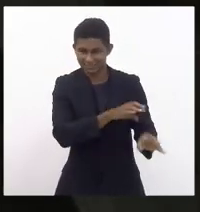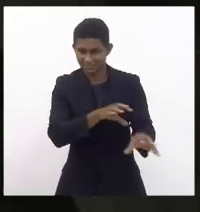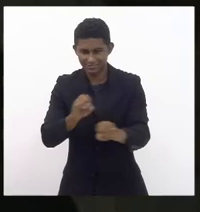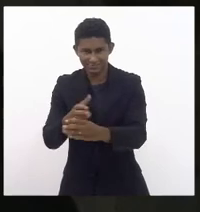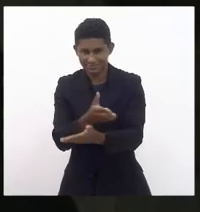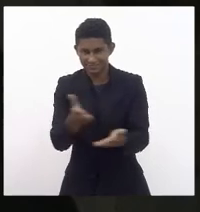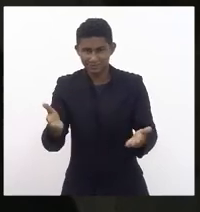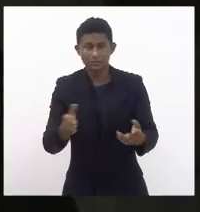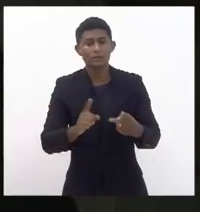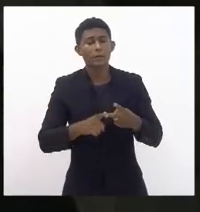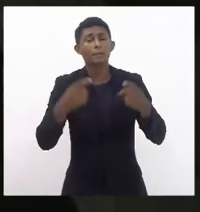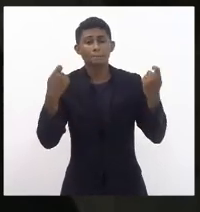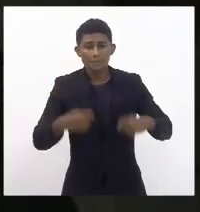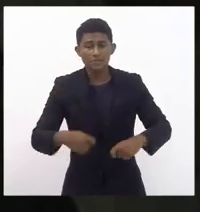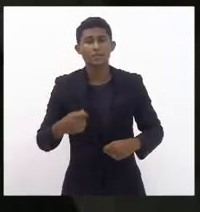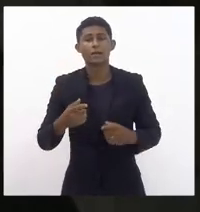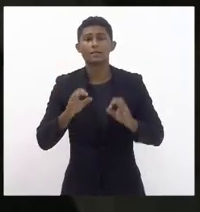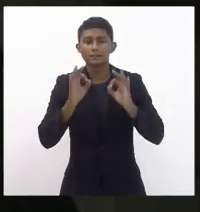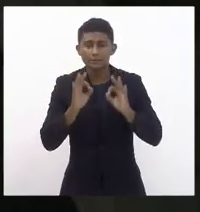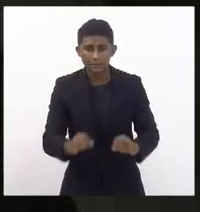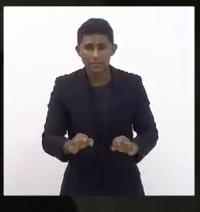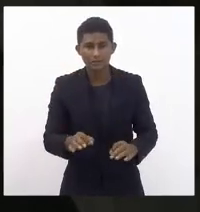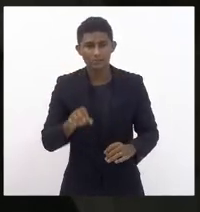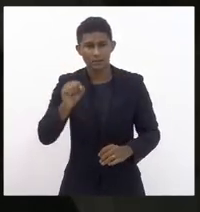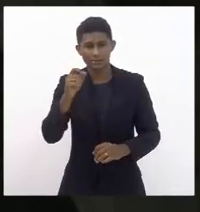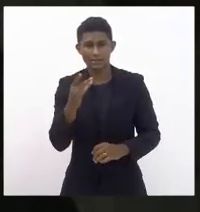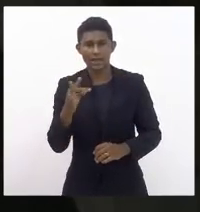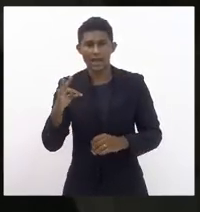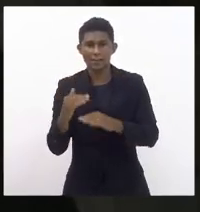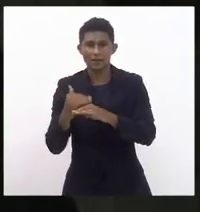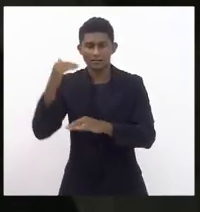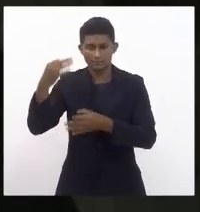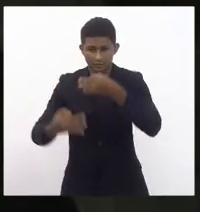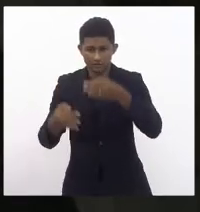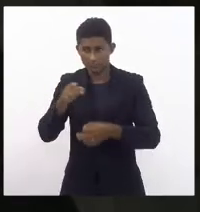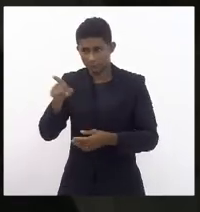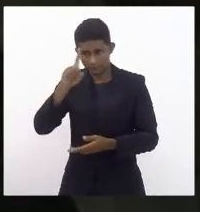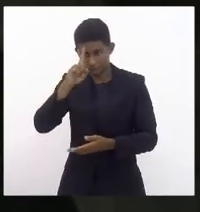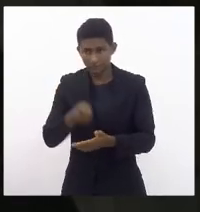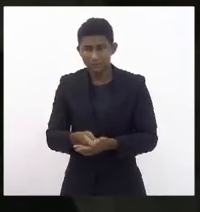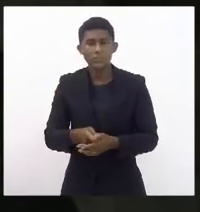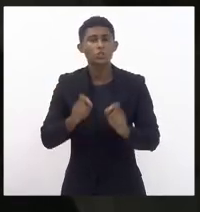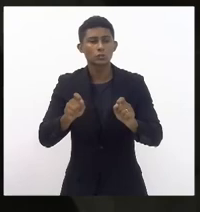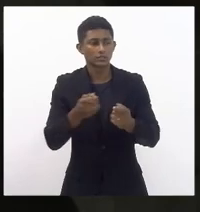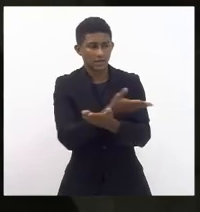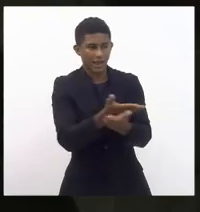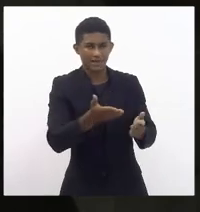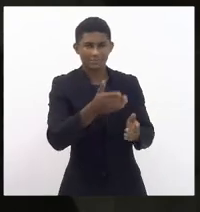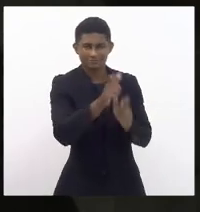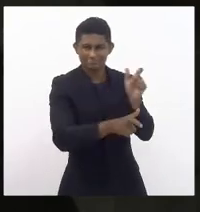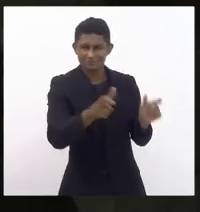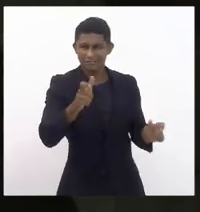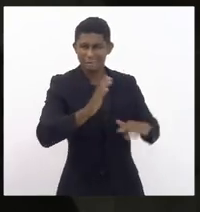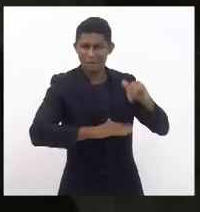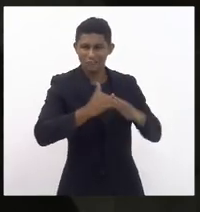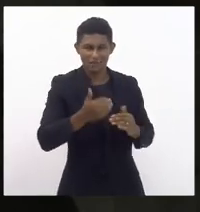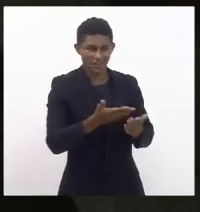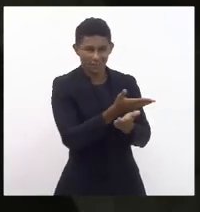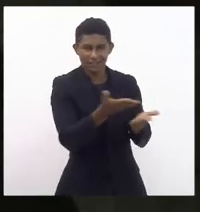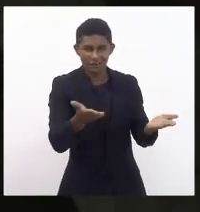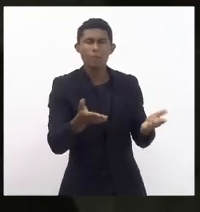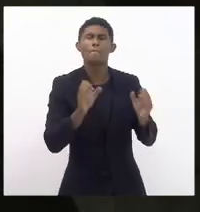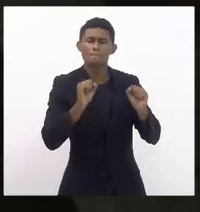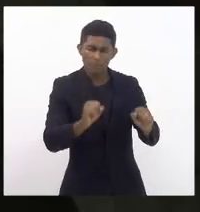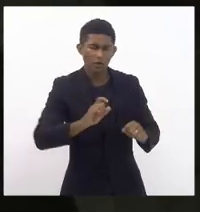é reconhecer na forma do que decidiu o Supremo Tribunal Federal é que esses esses profissionais Podem sim ser